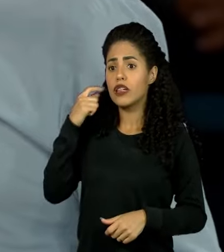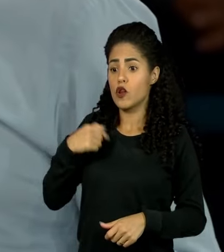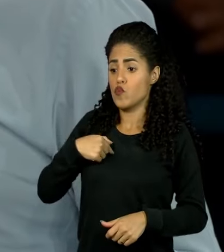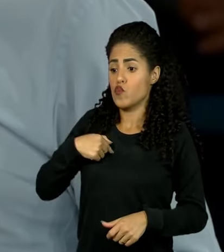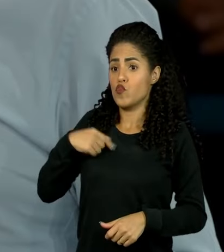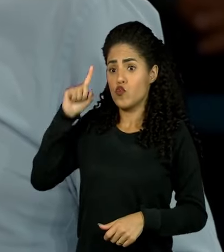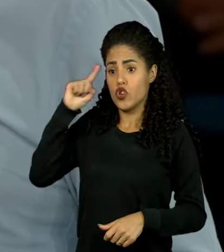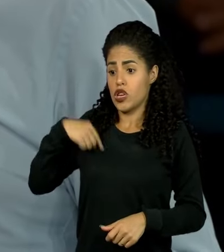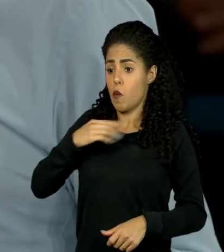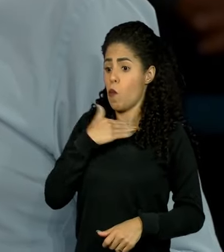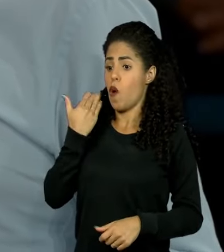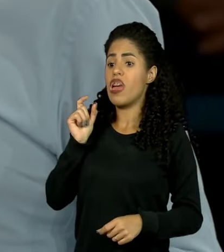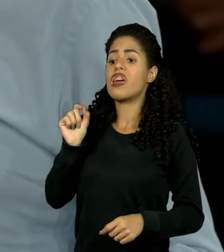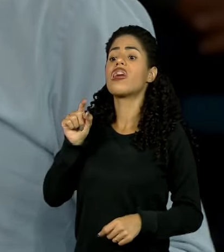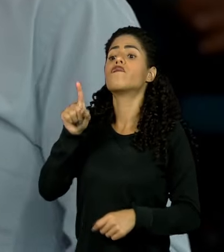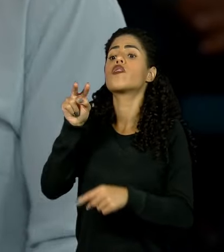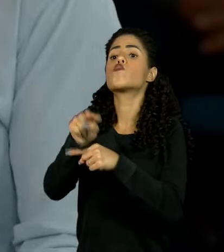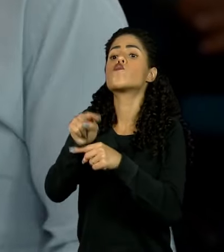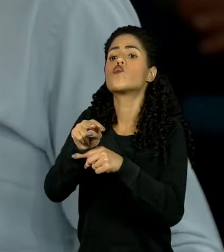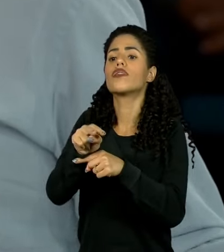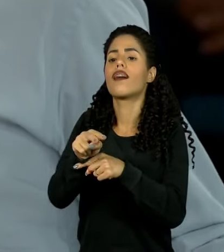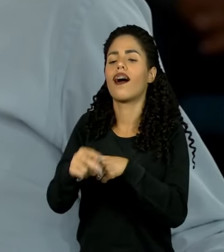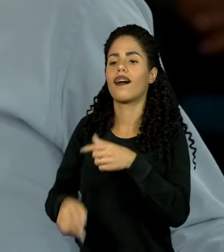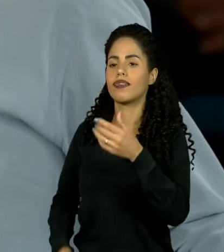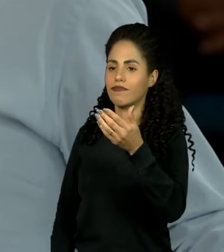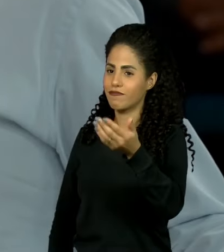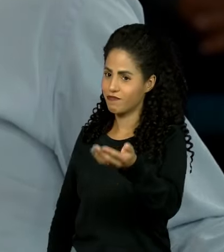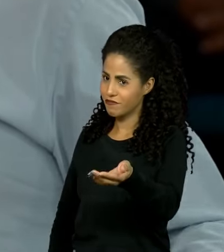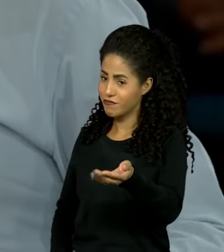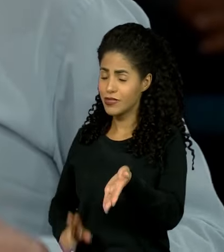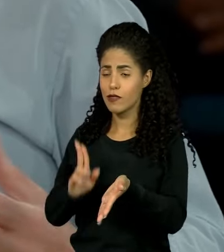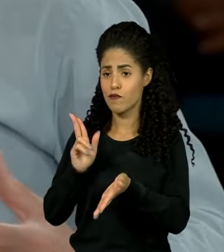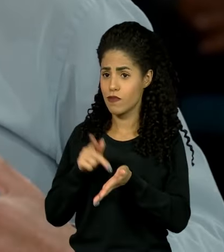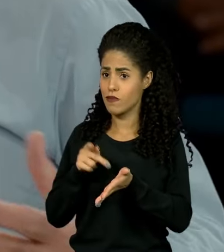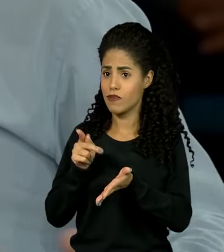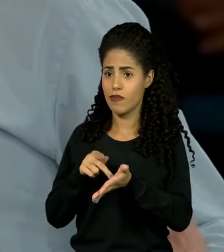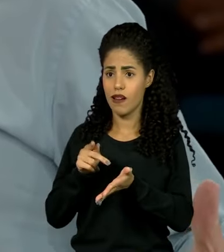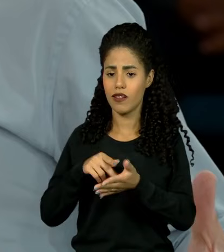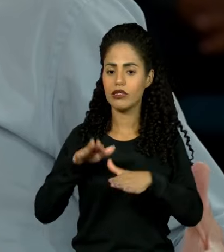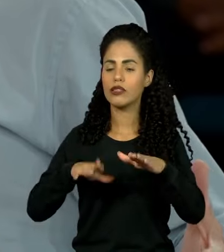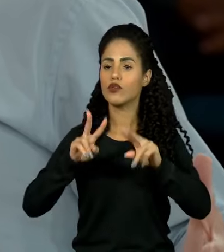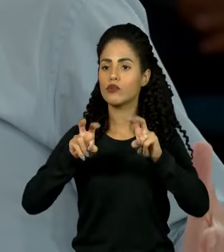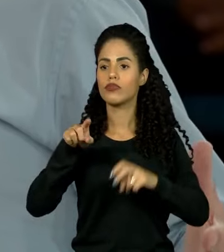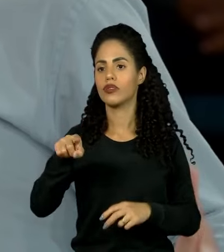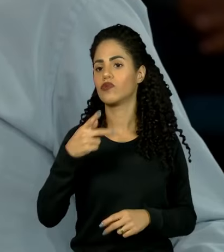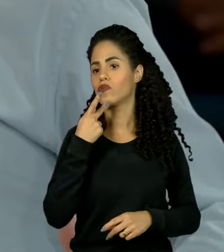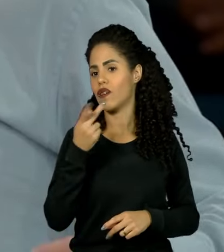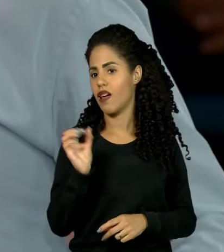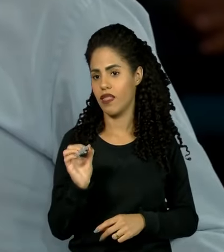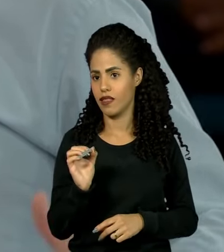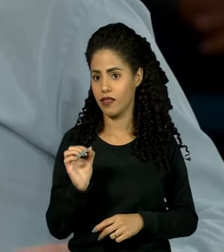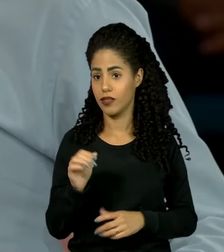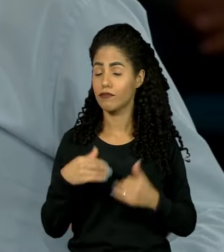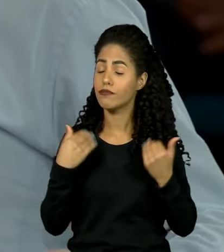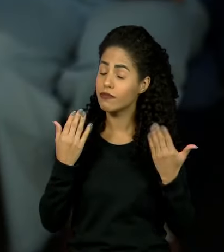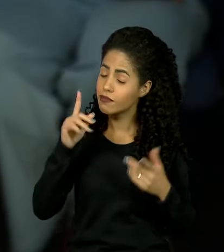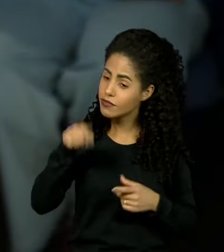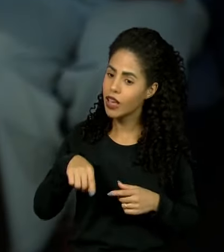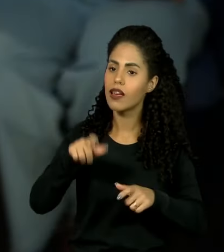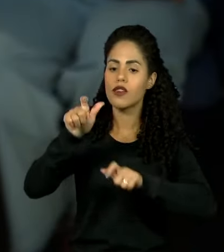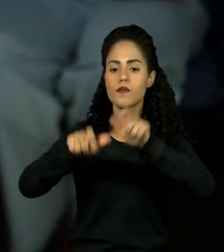conta dele né Isso é é um fato é uma realidade a gente não fala disso né E são pessoas